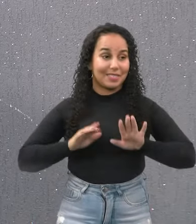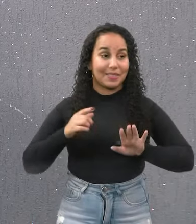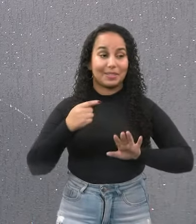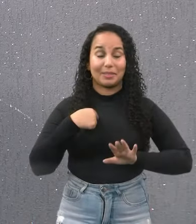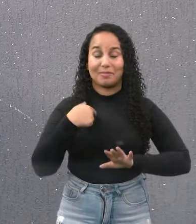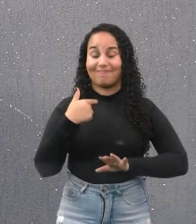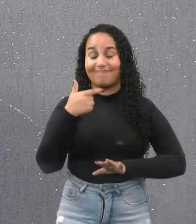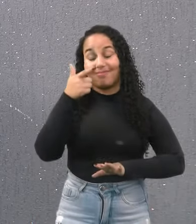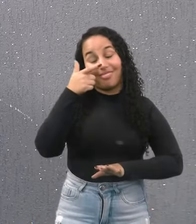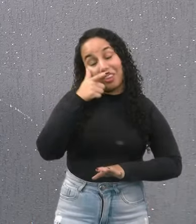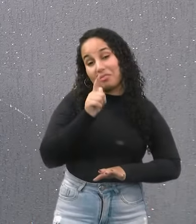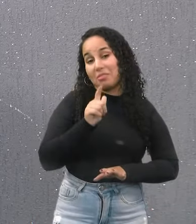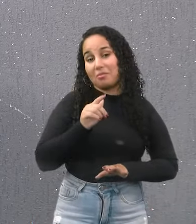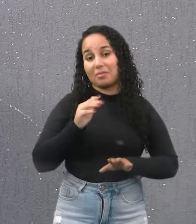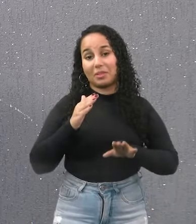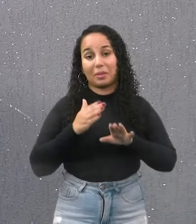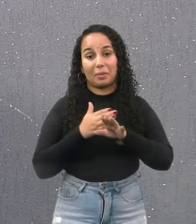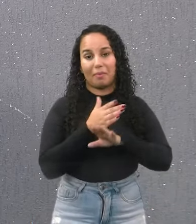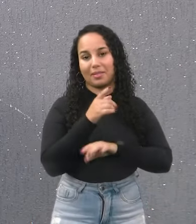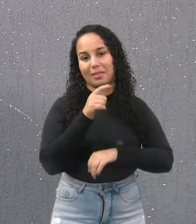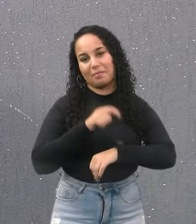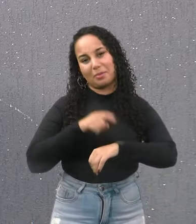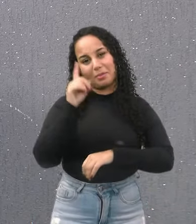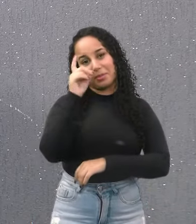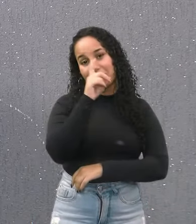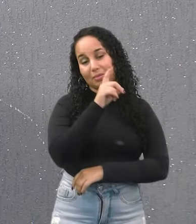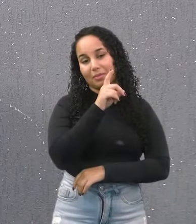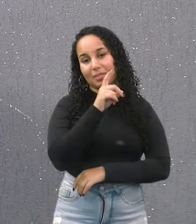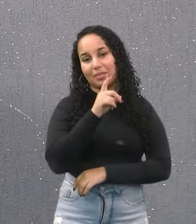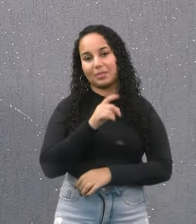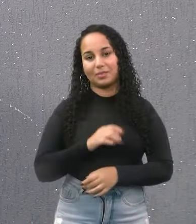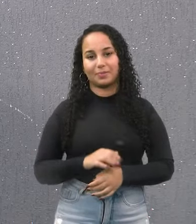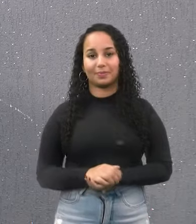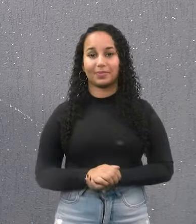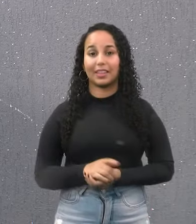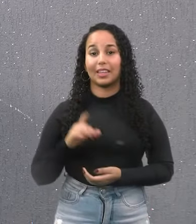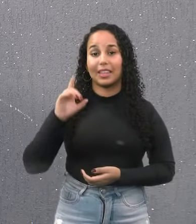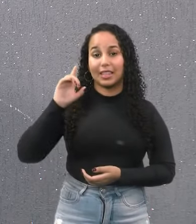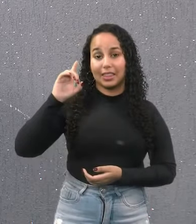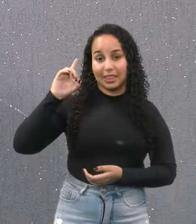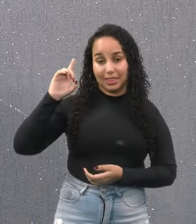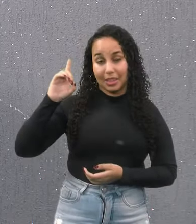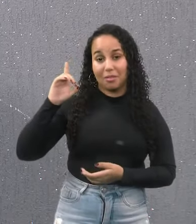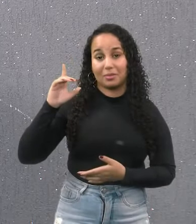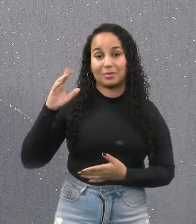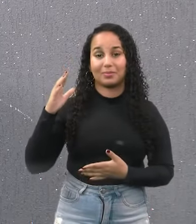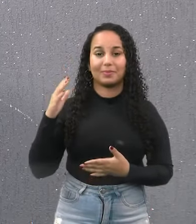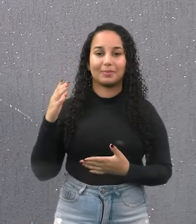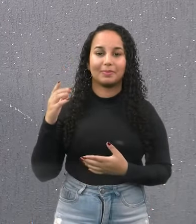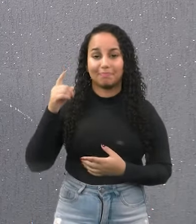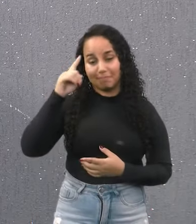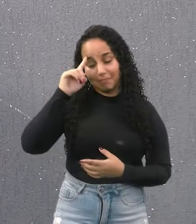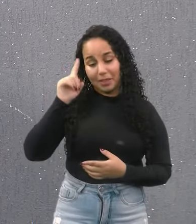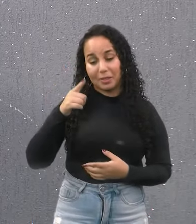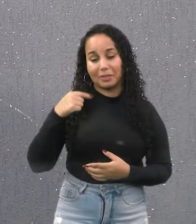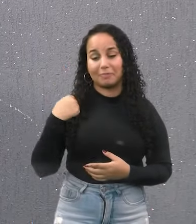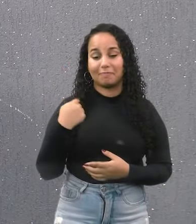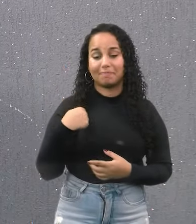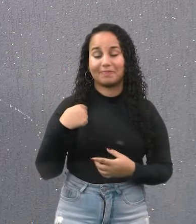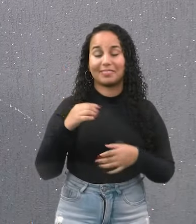que talvez eu não teria conseguido passar pela sua provação. Deus, Ele me colocou nesse deserto, te colocou